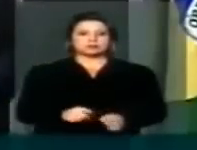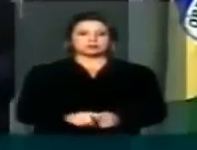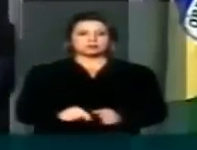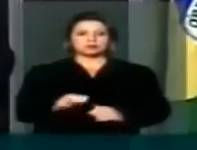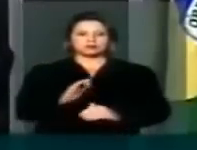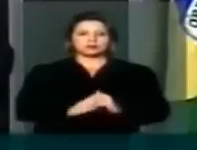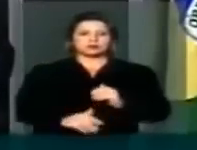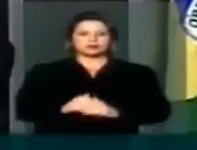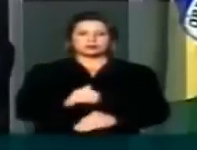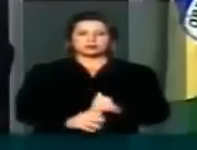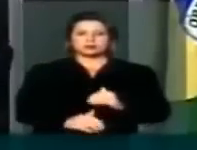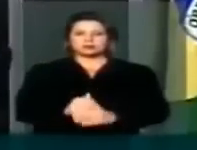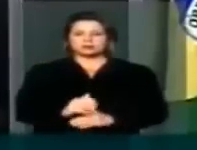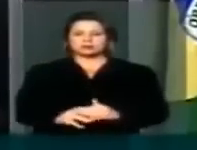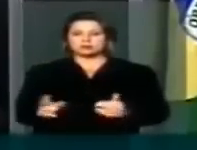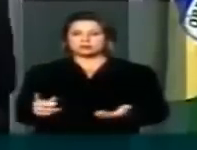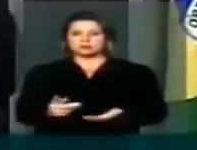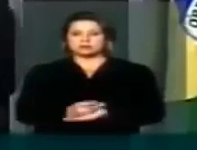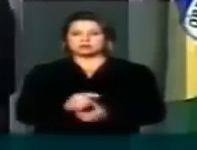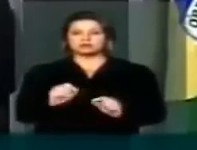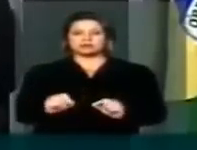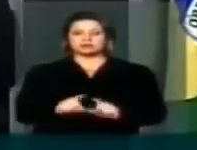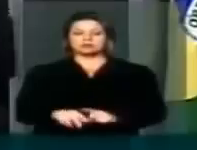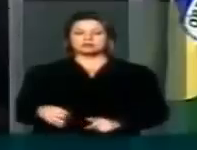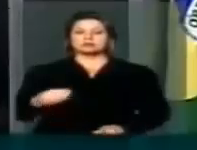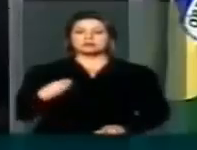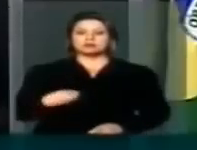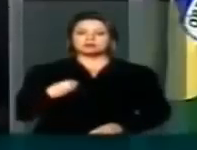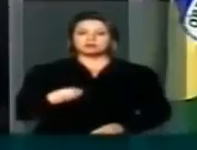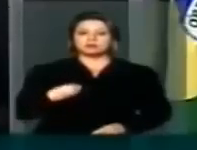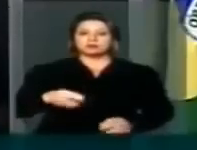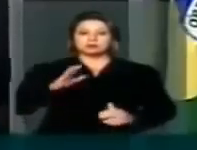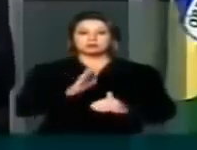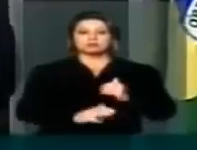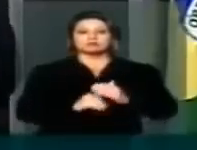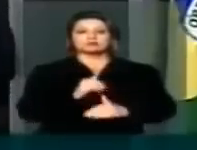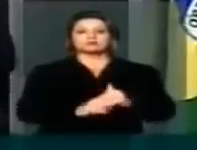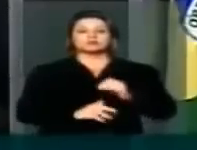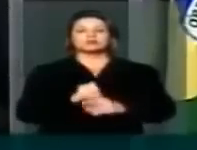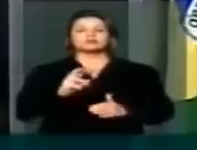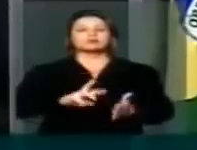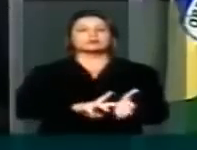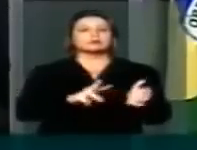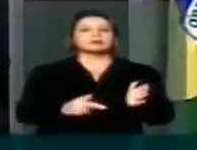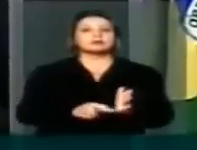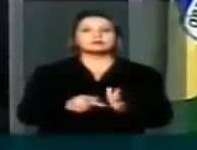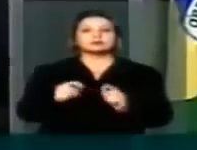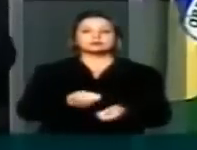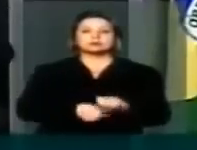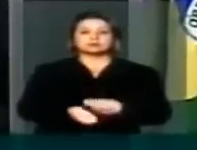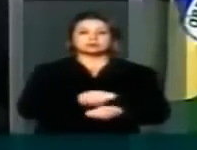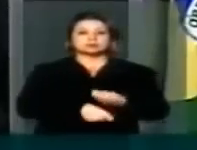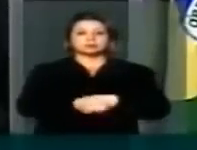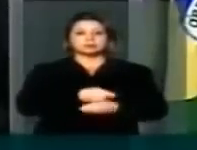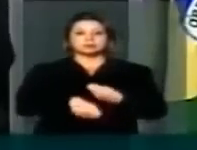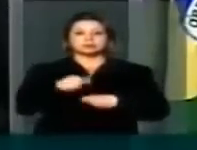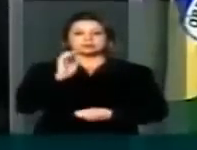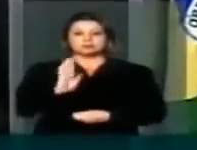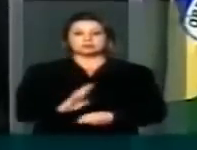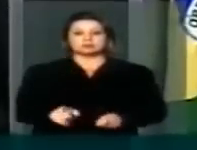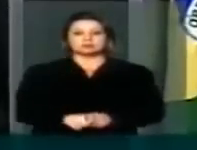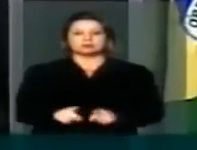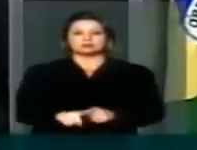desse profissional? O que é a vida desse profissional? O que, que significa para a economia